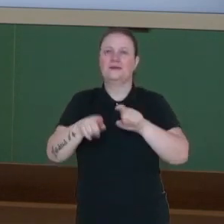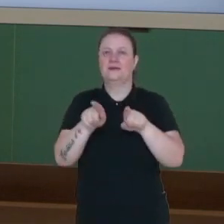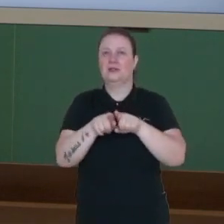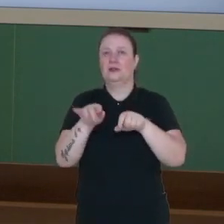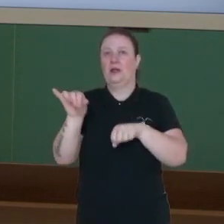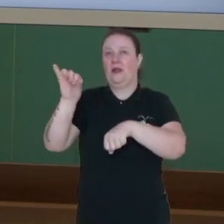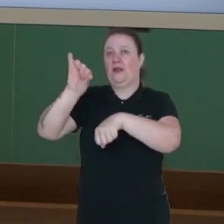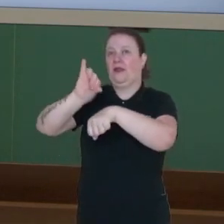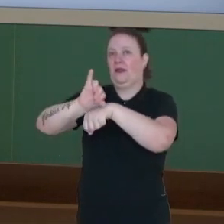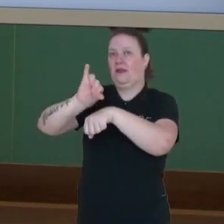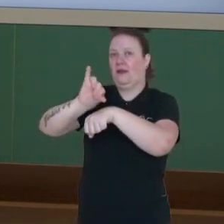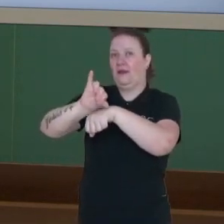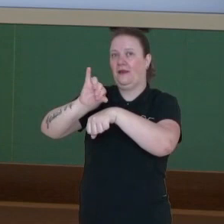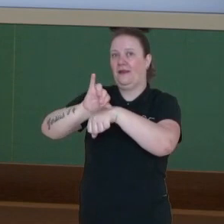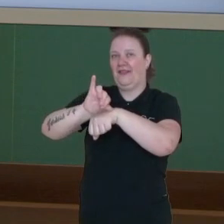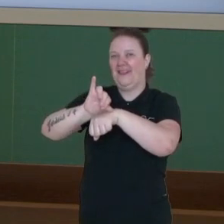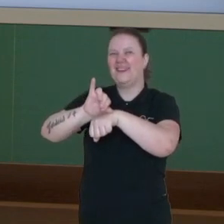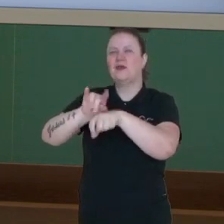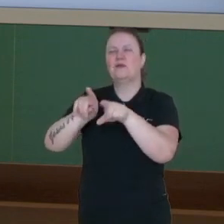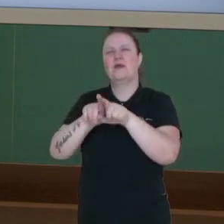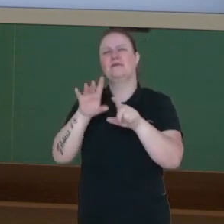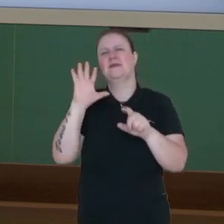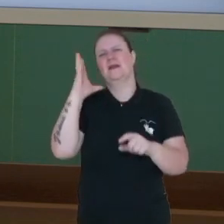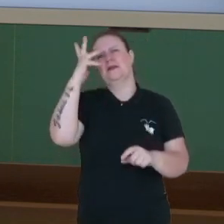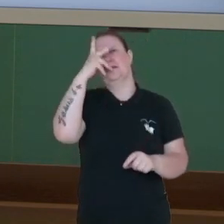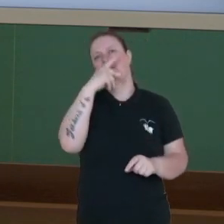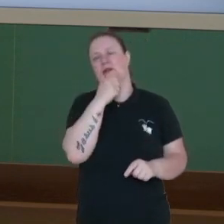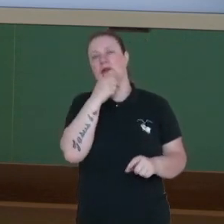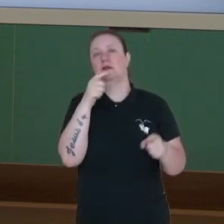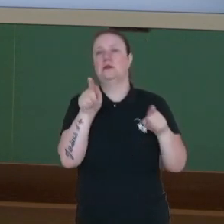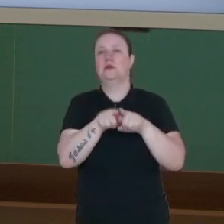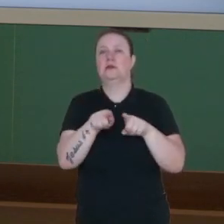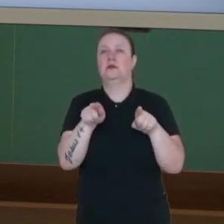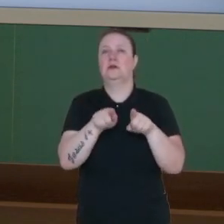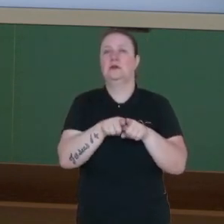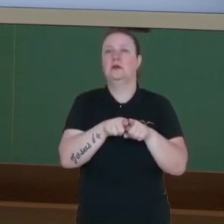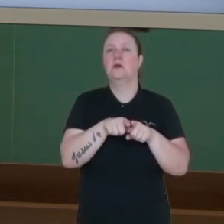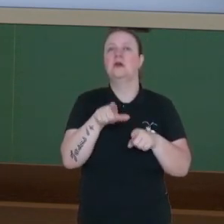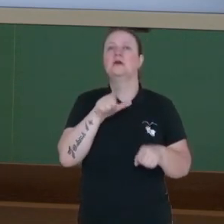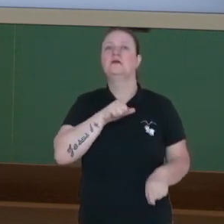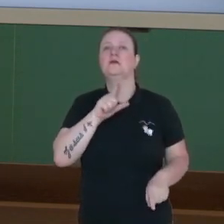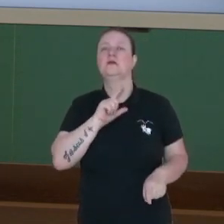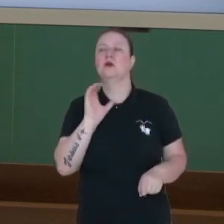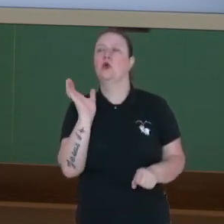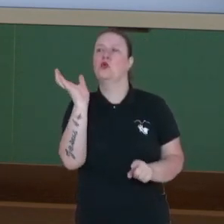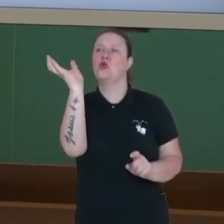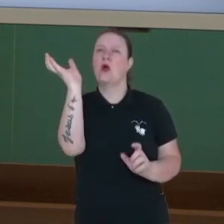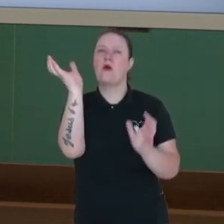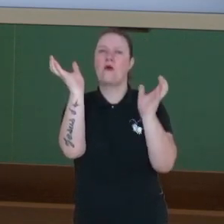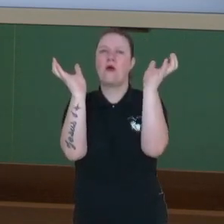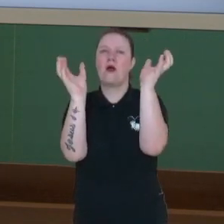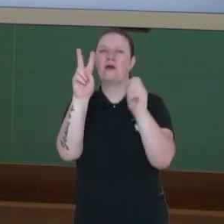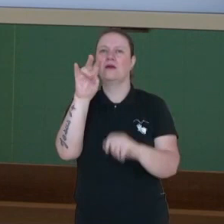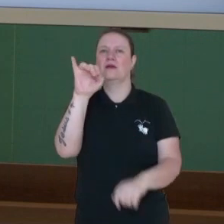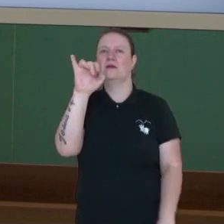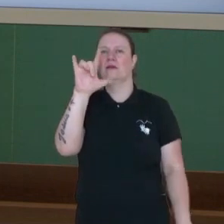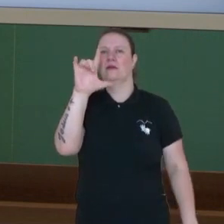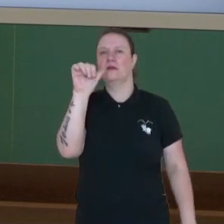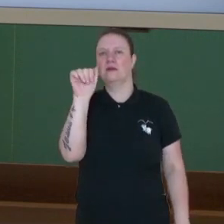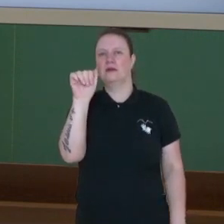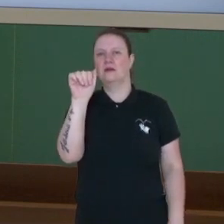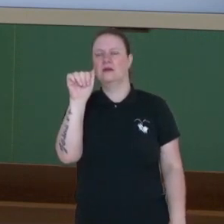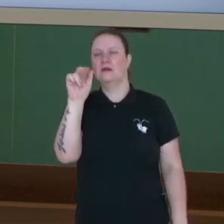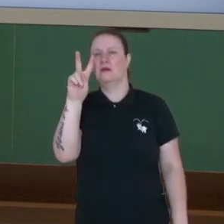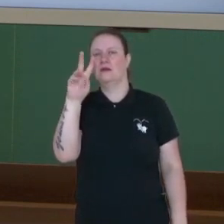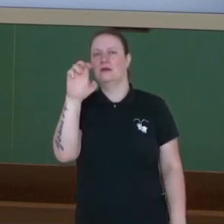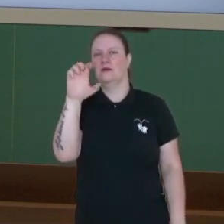Então são belíssimas paisagens passando ali pelo Parque de Vila Velha, em Ponta Grossa, e outras paisagens belíssimas